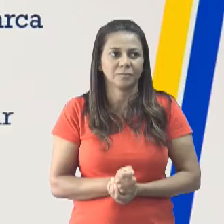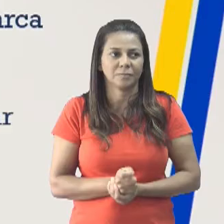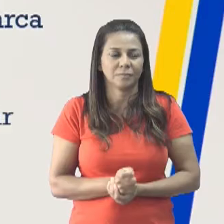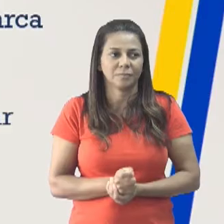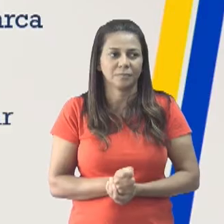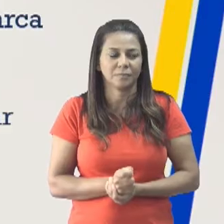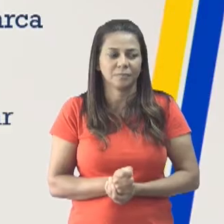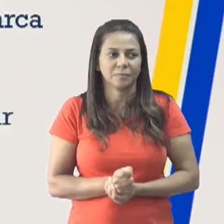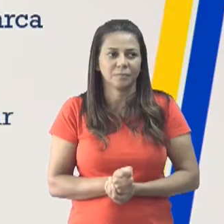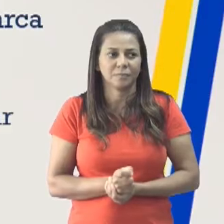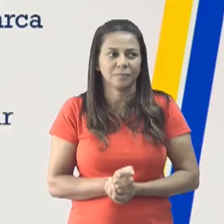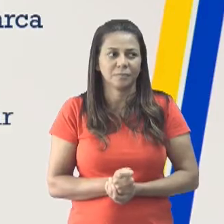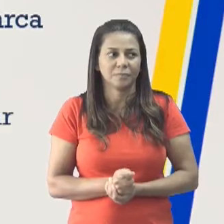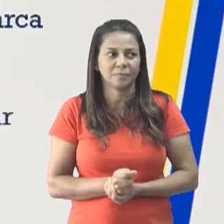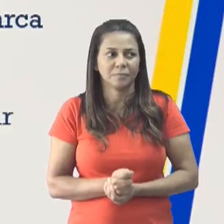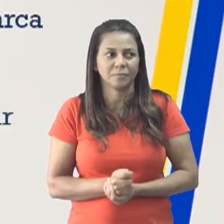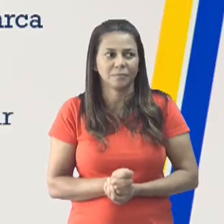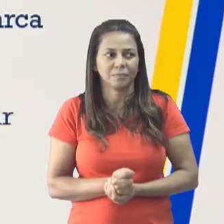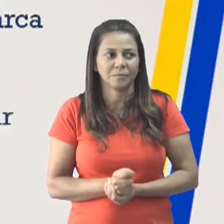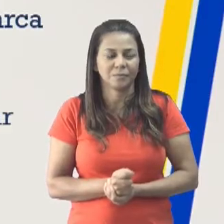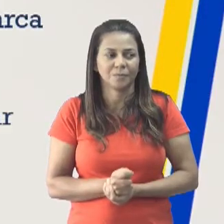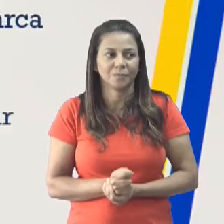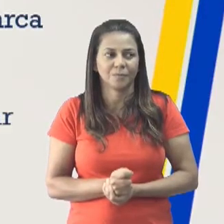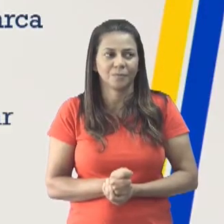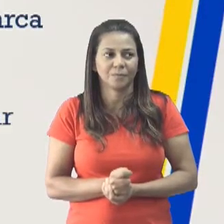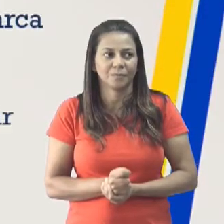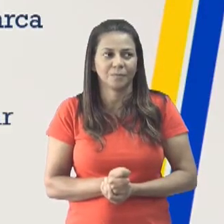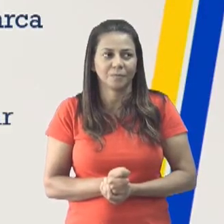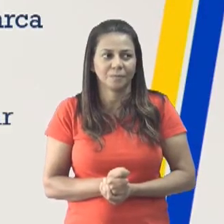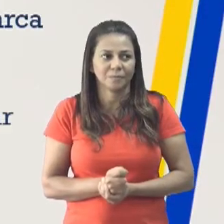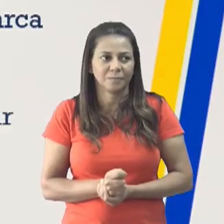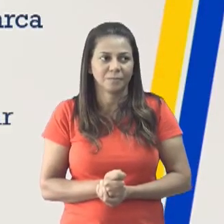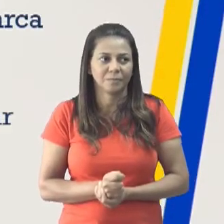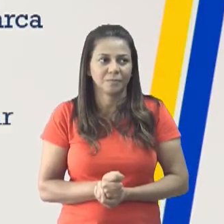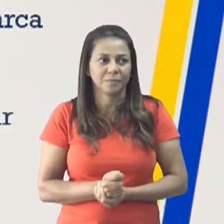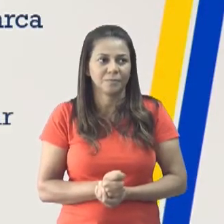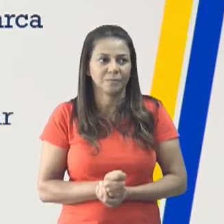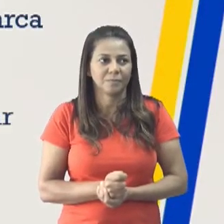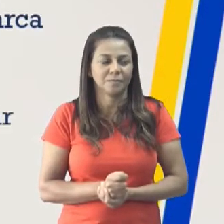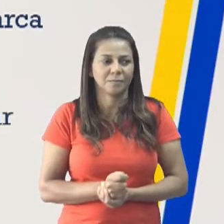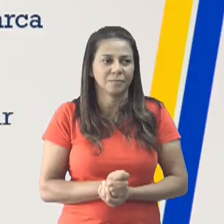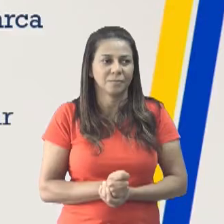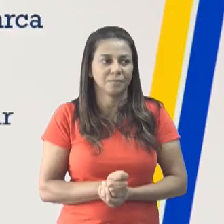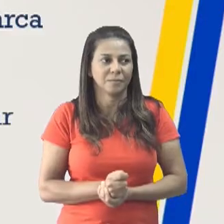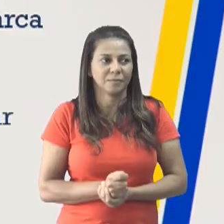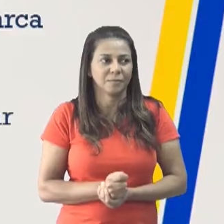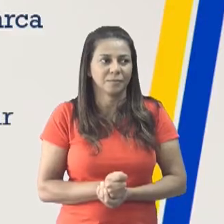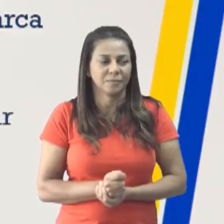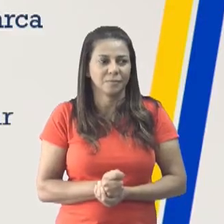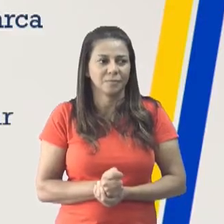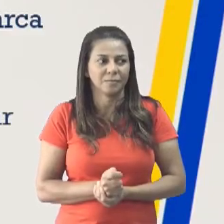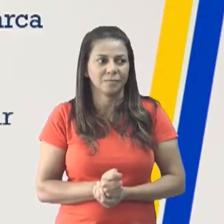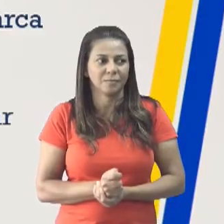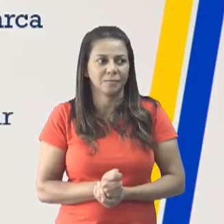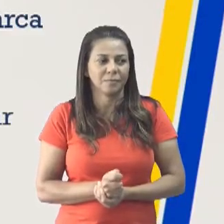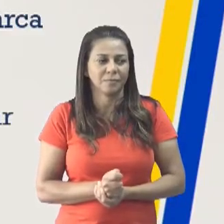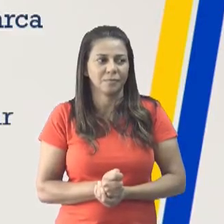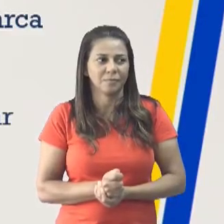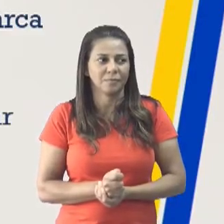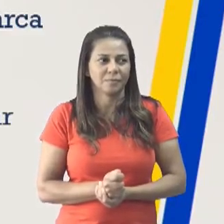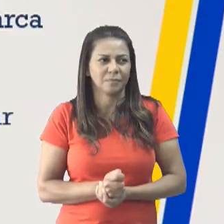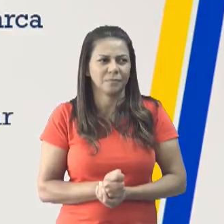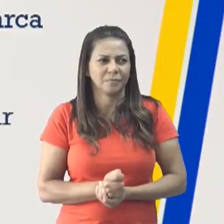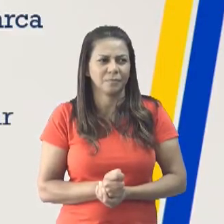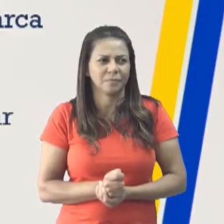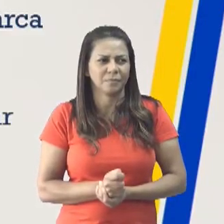achou alguém para embarcar? O diabo diz: Posso encontrá-los aqui neste cais. O